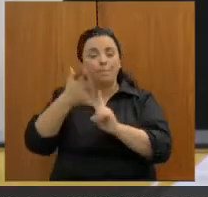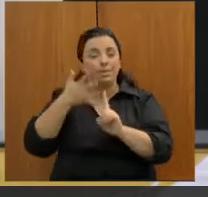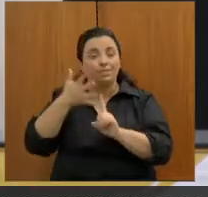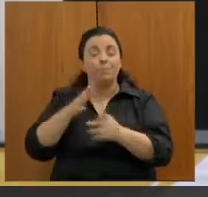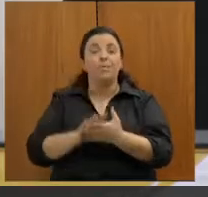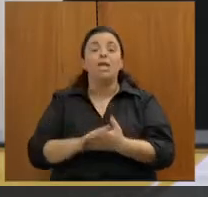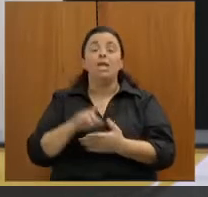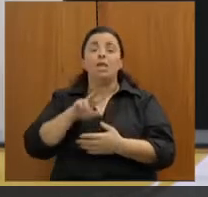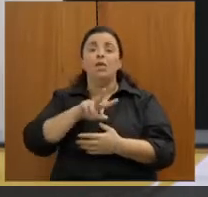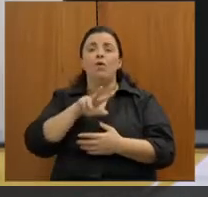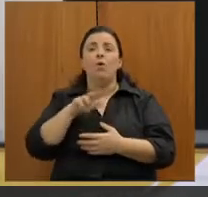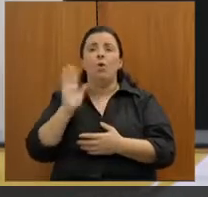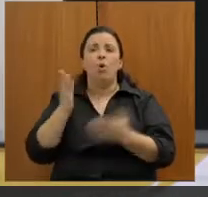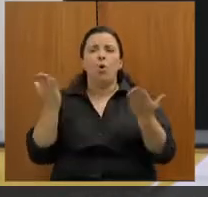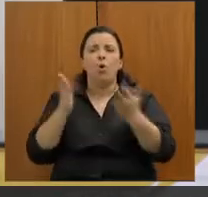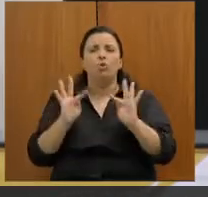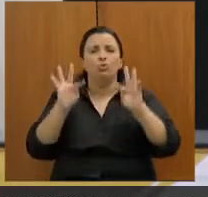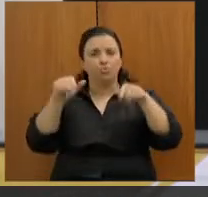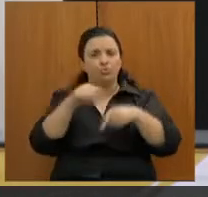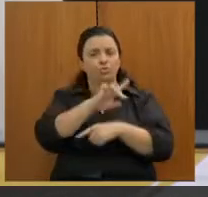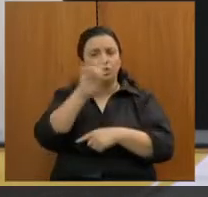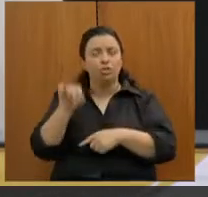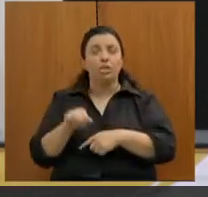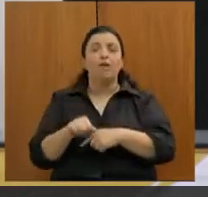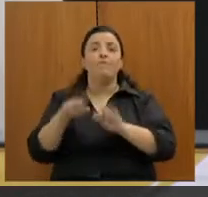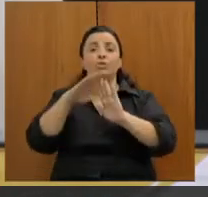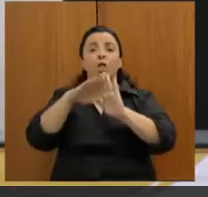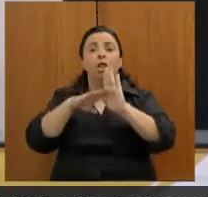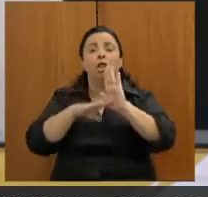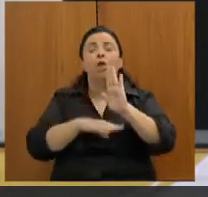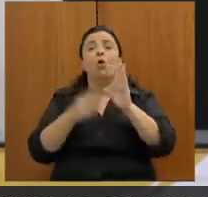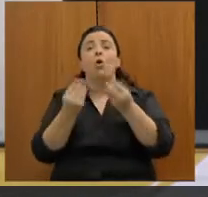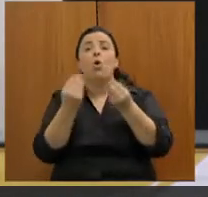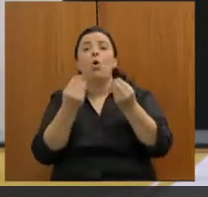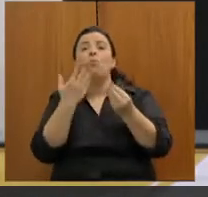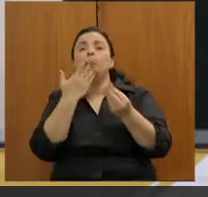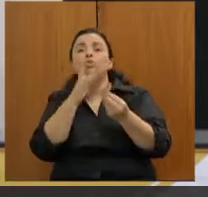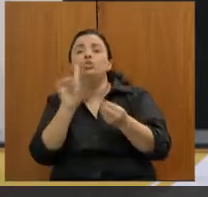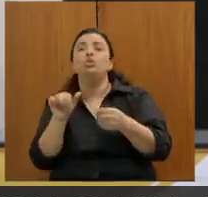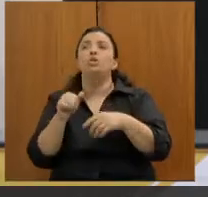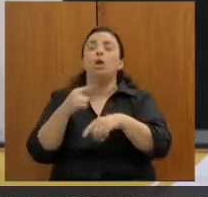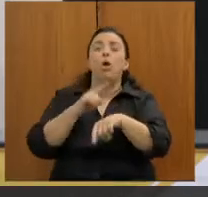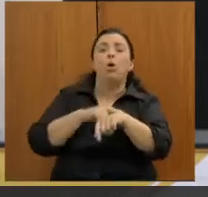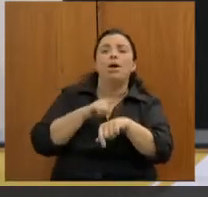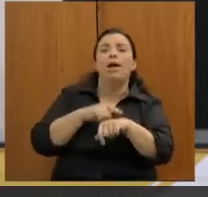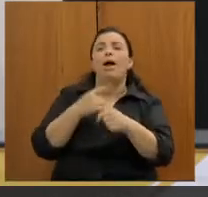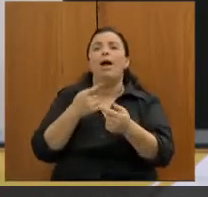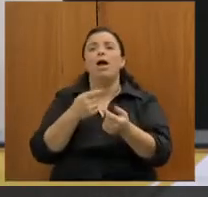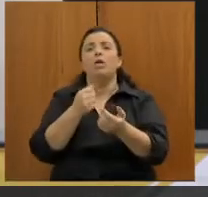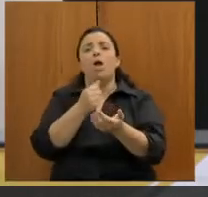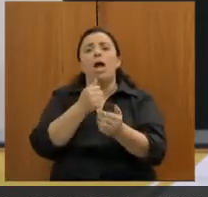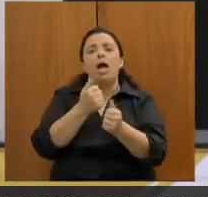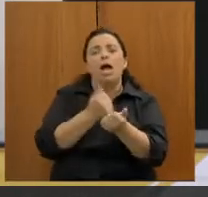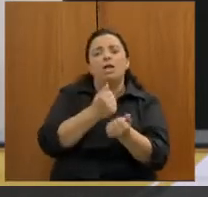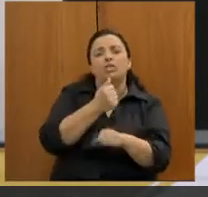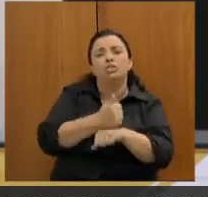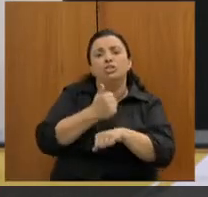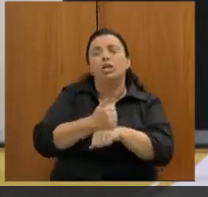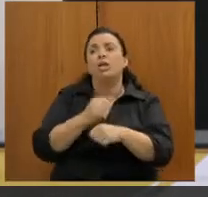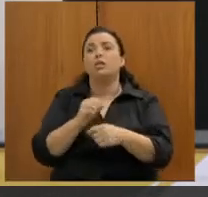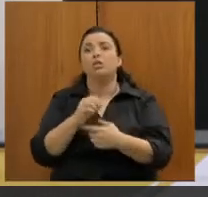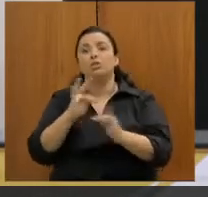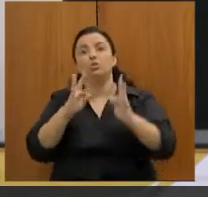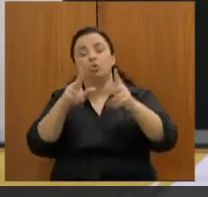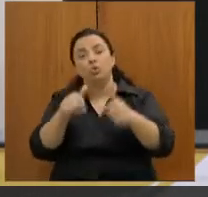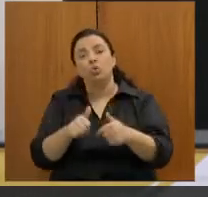onde mais audiências vão acontecer ouvindo outros atores e outros agentes que não puderam